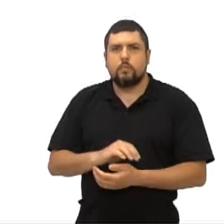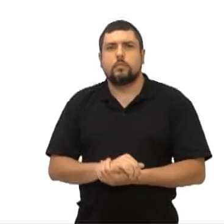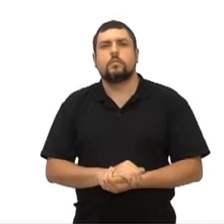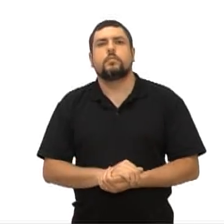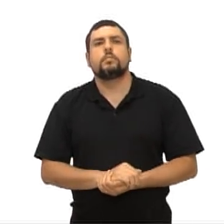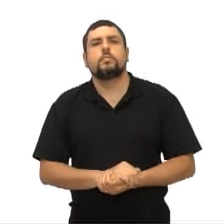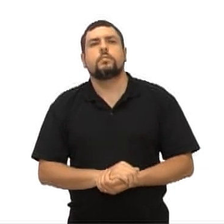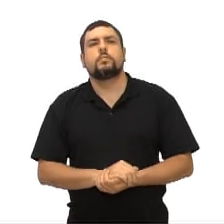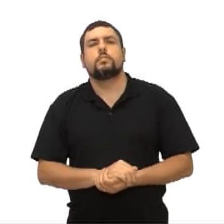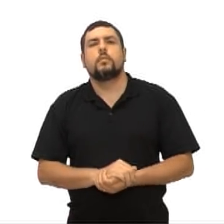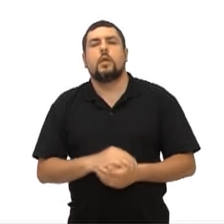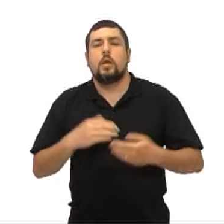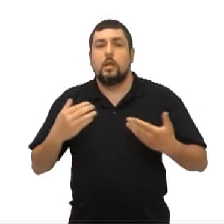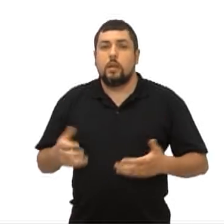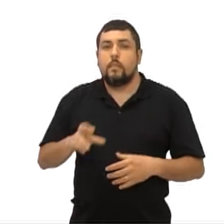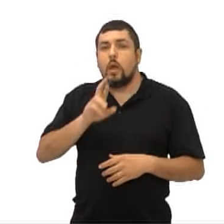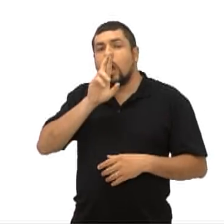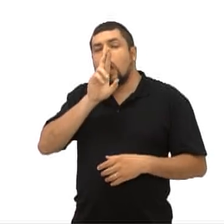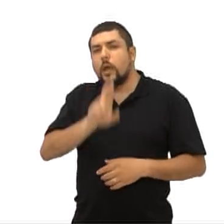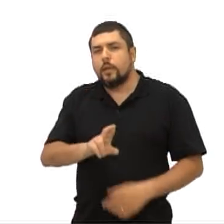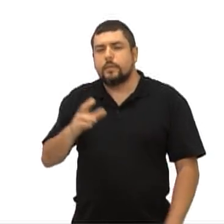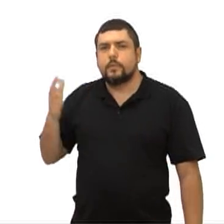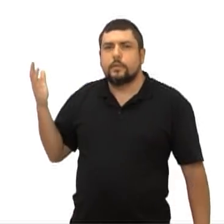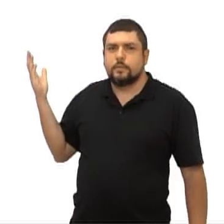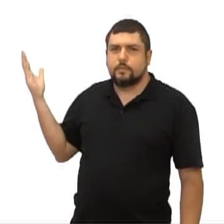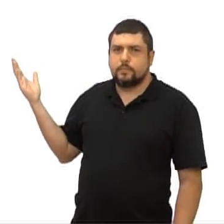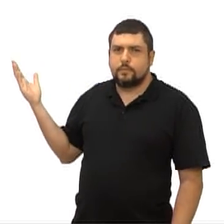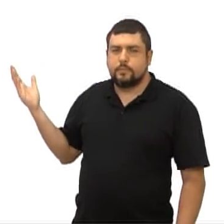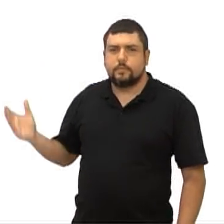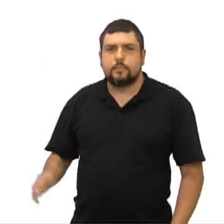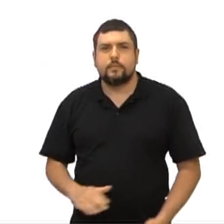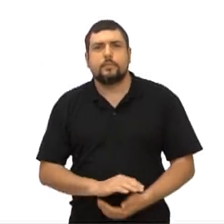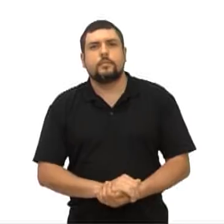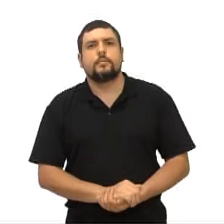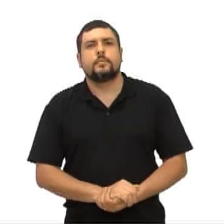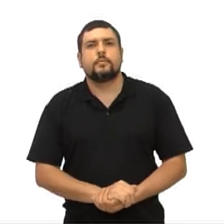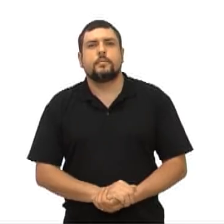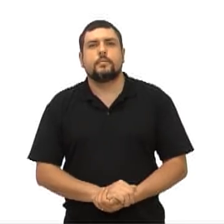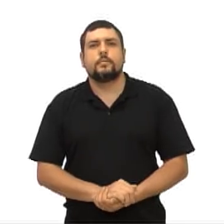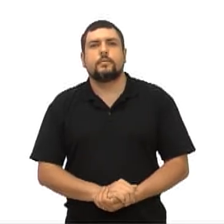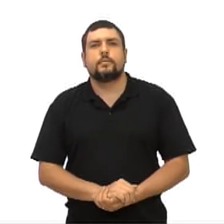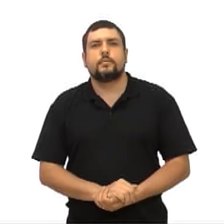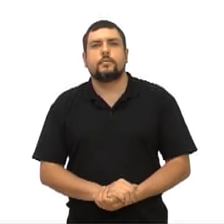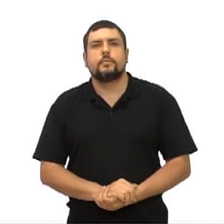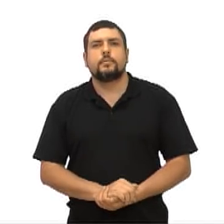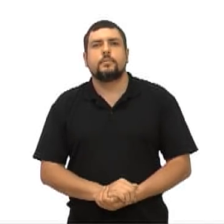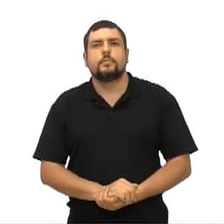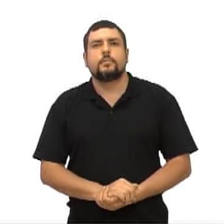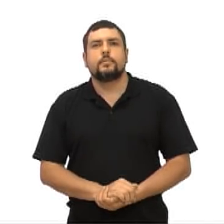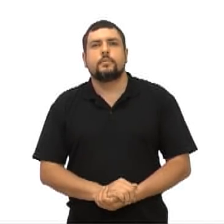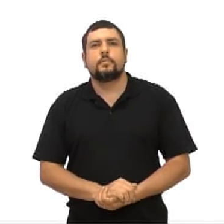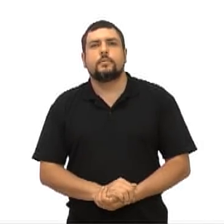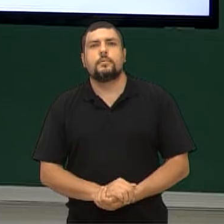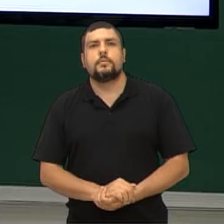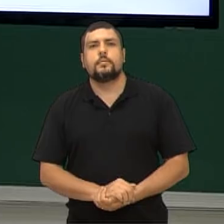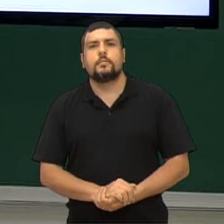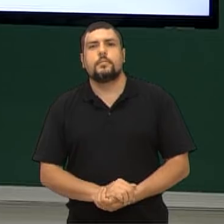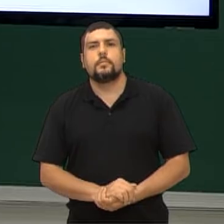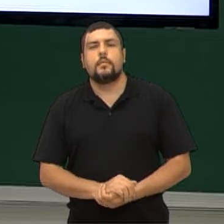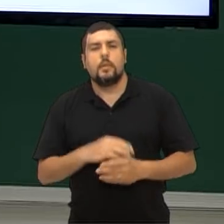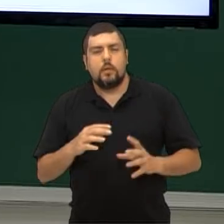Então a resposta, somando 4 mais 8 mais 12 mais 16 e mais 20, a gente chega no nosso